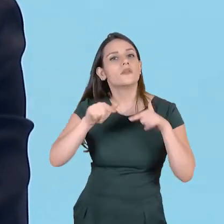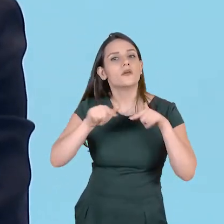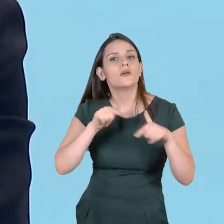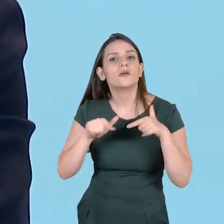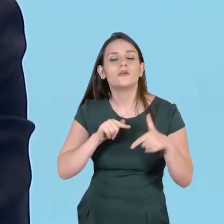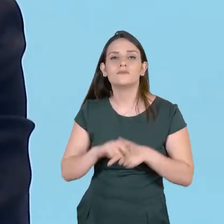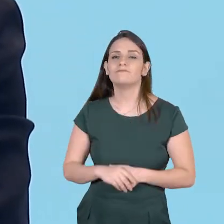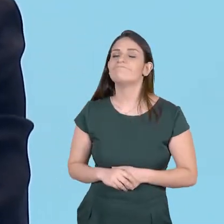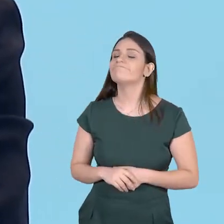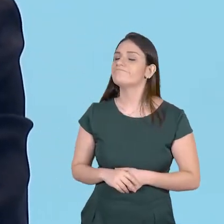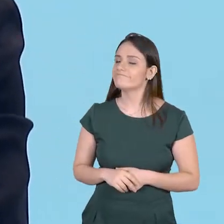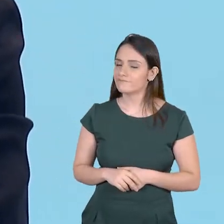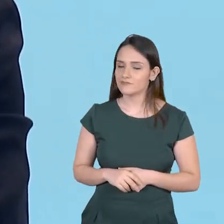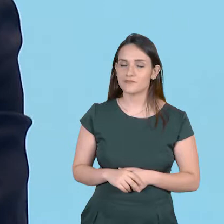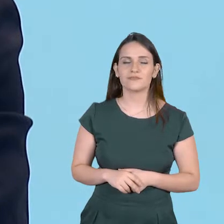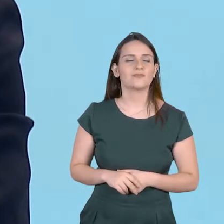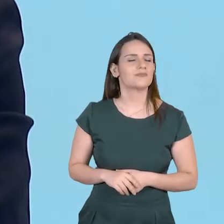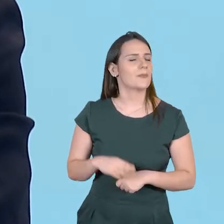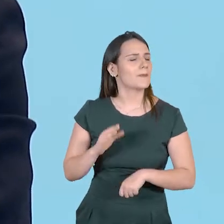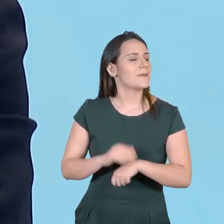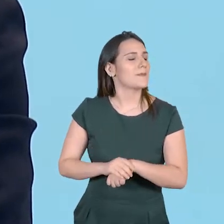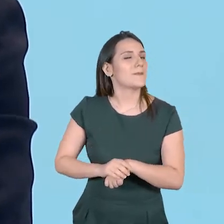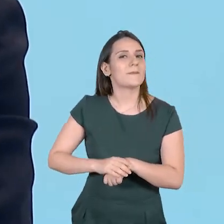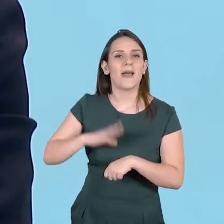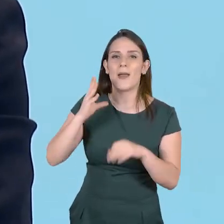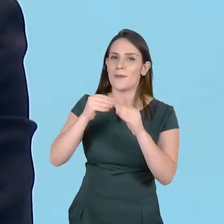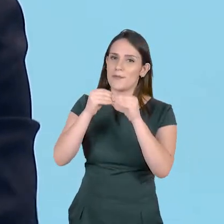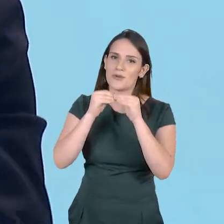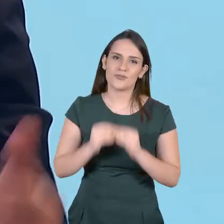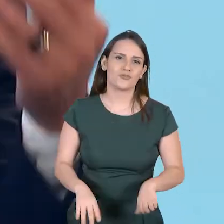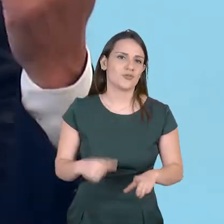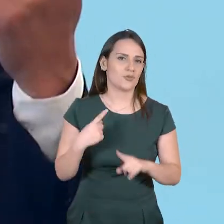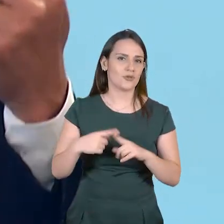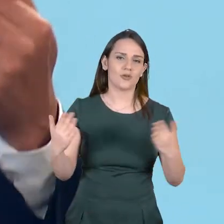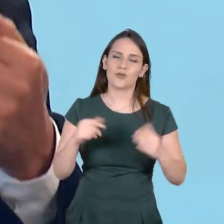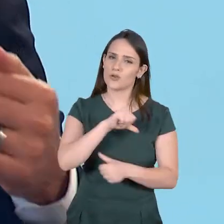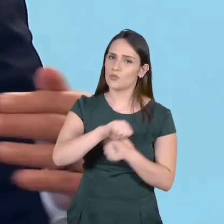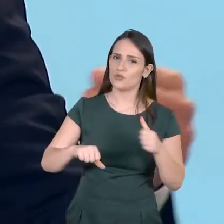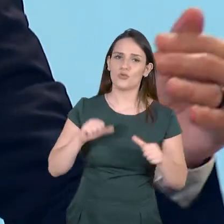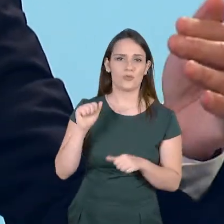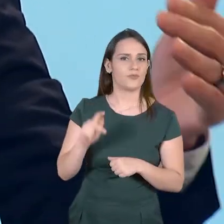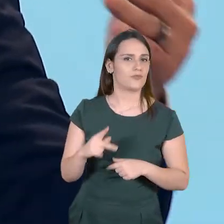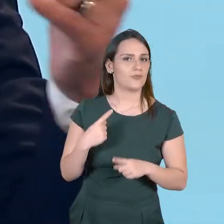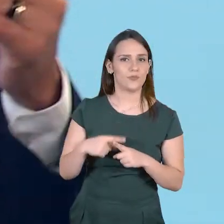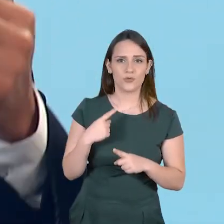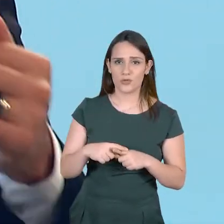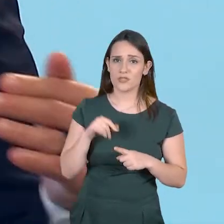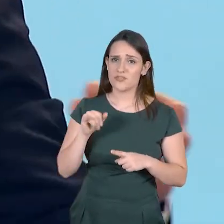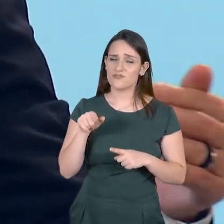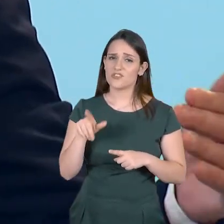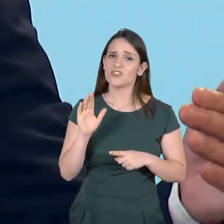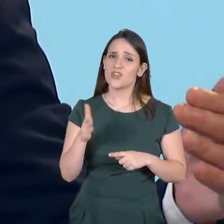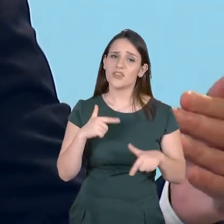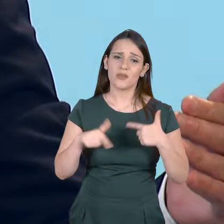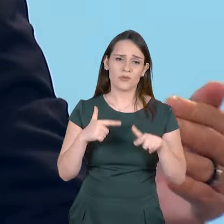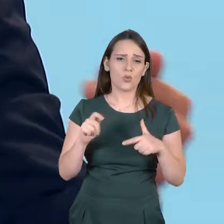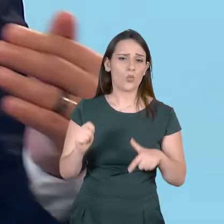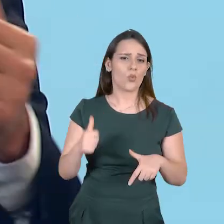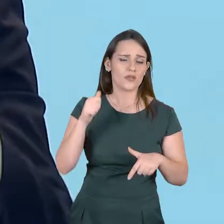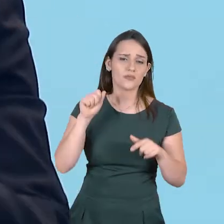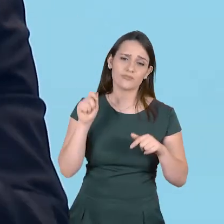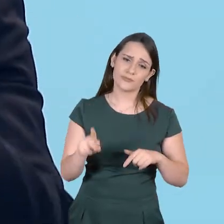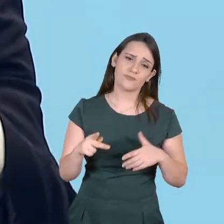esses vão ser os principais atingidos, né, pela reforma da Previdência. Quem já tem meio caminho andado, quem já está prestes a se